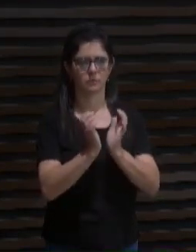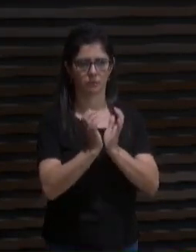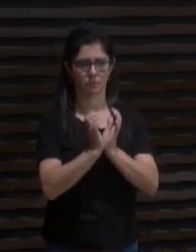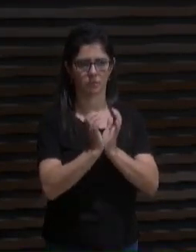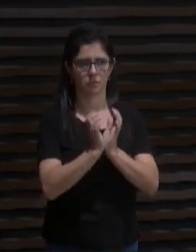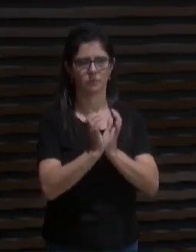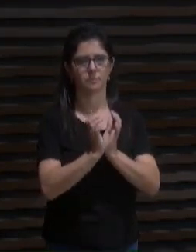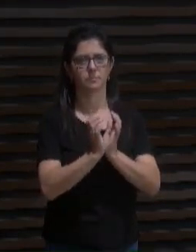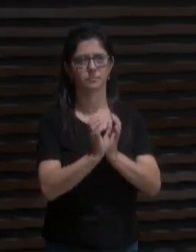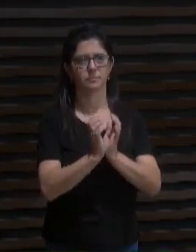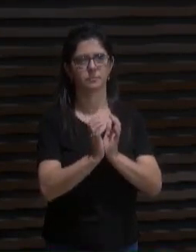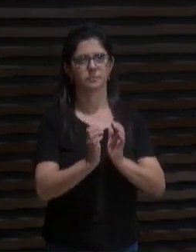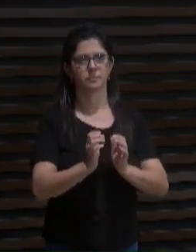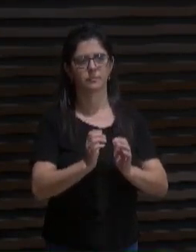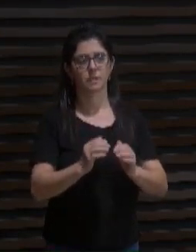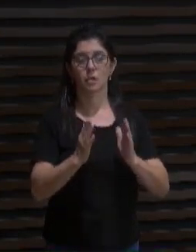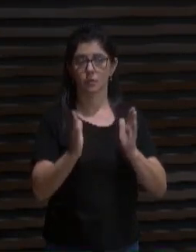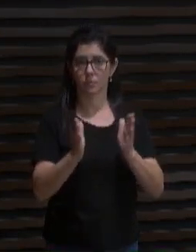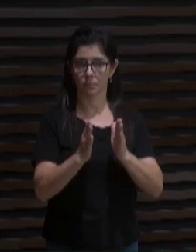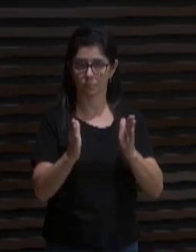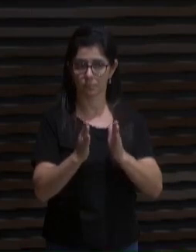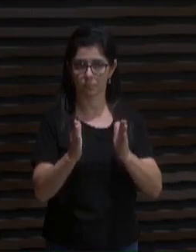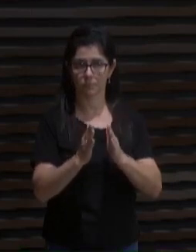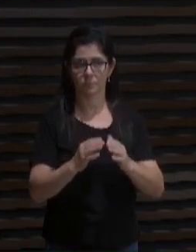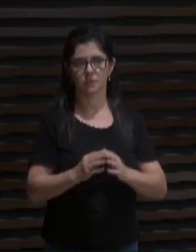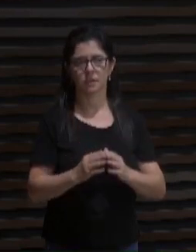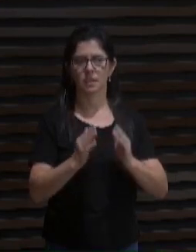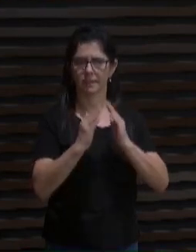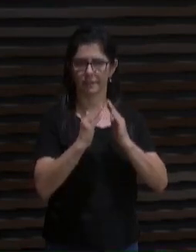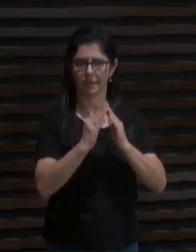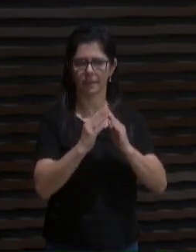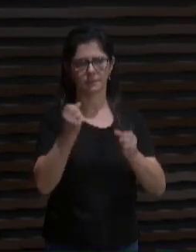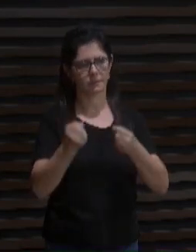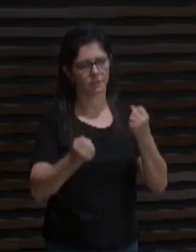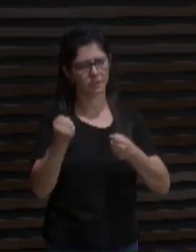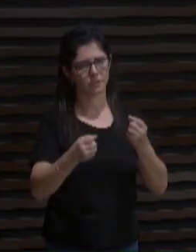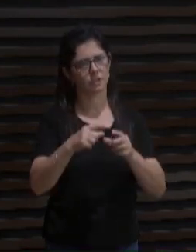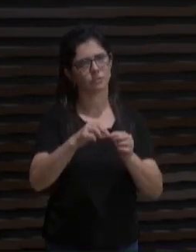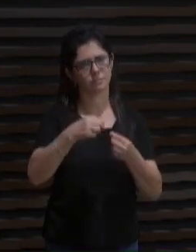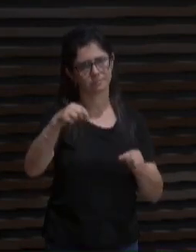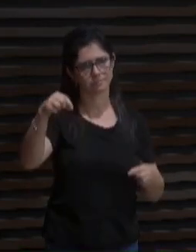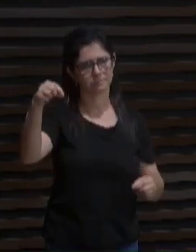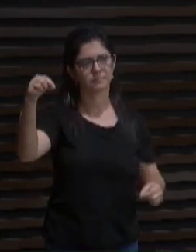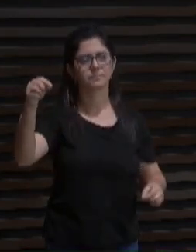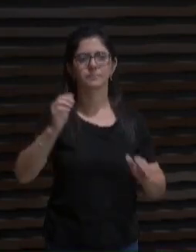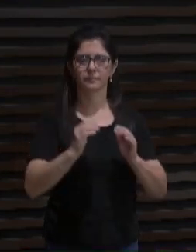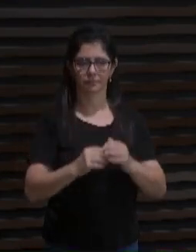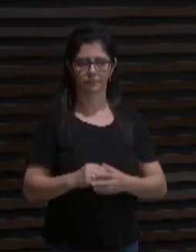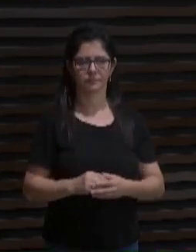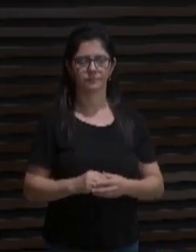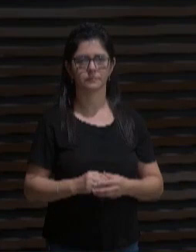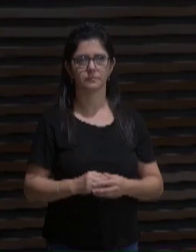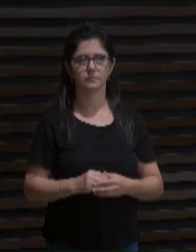e faço na minha casa, nos meus momentos, dirigindo, tomando banho, dormindo, tudo certo. Mas na